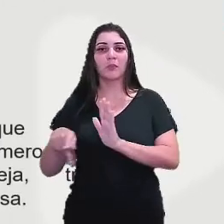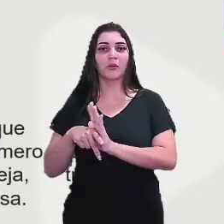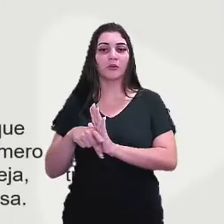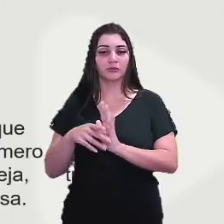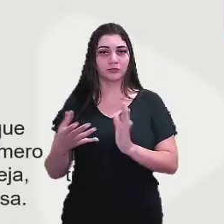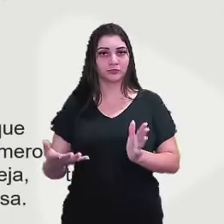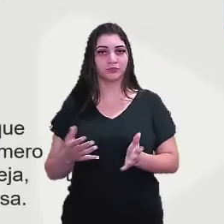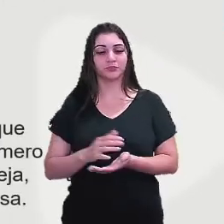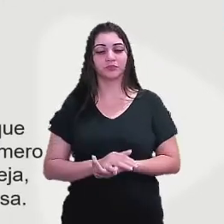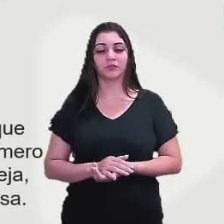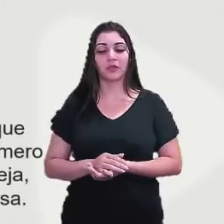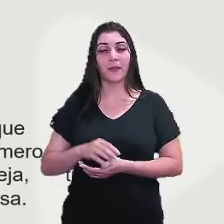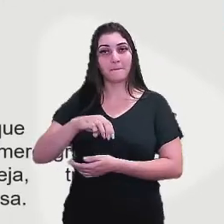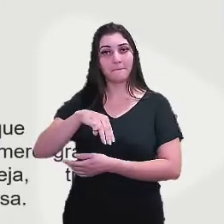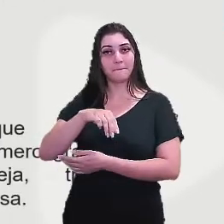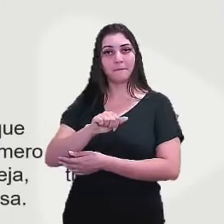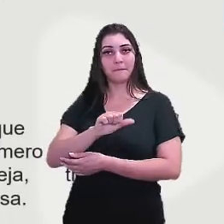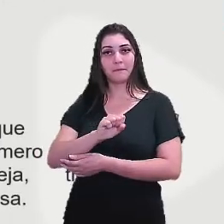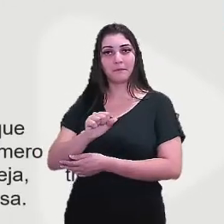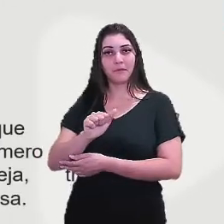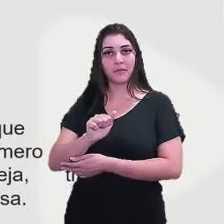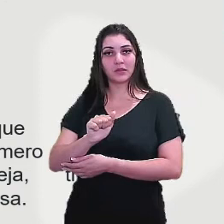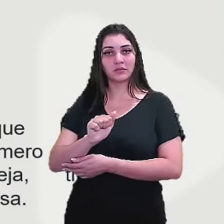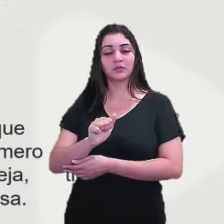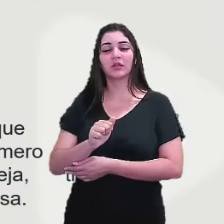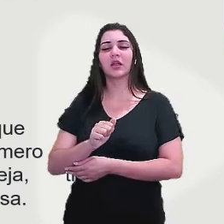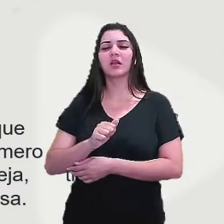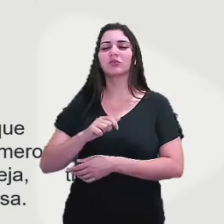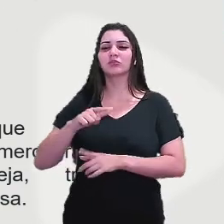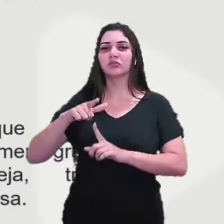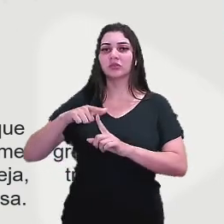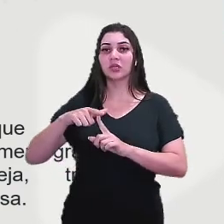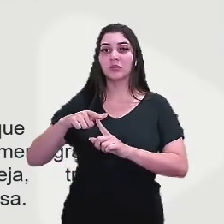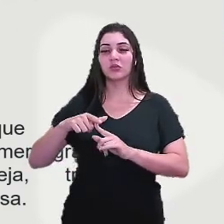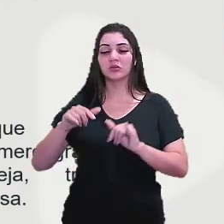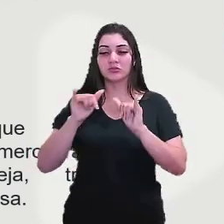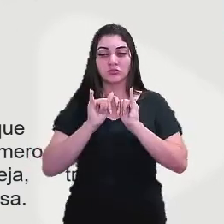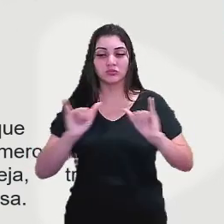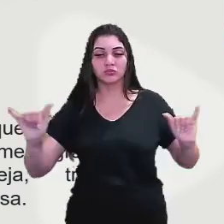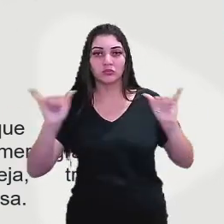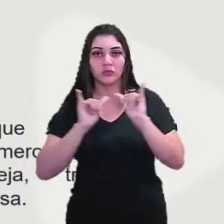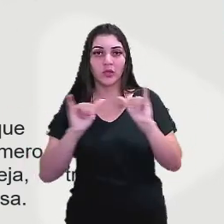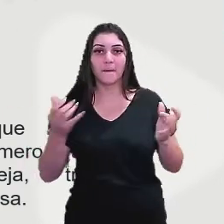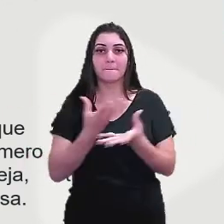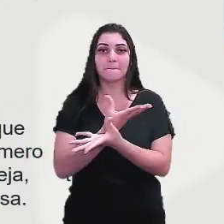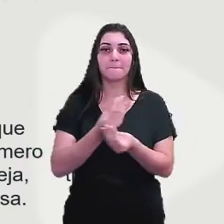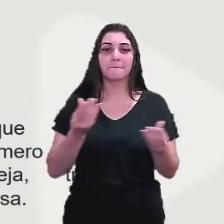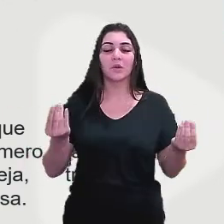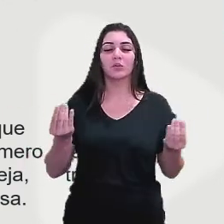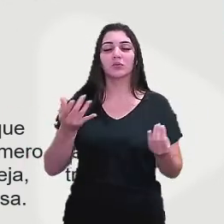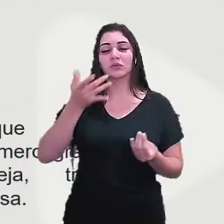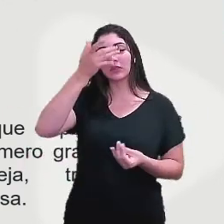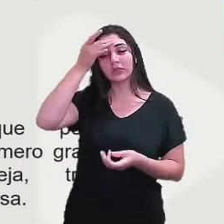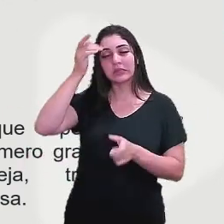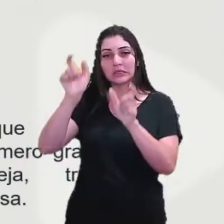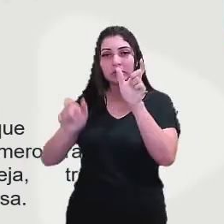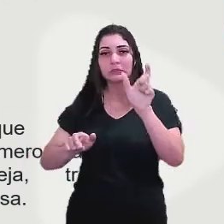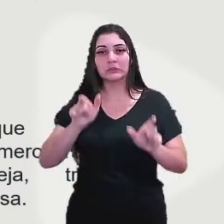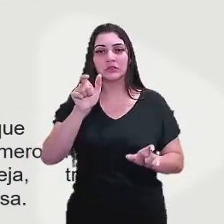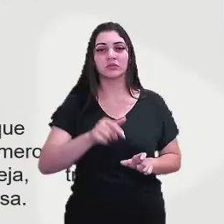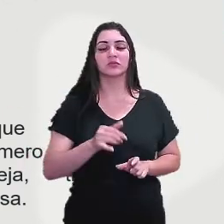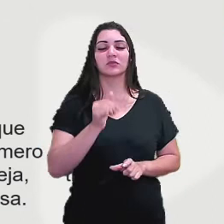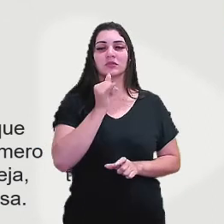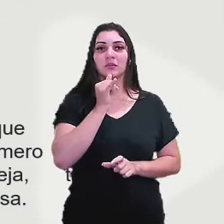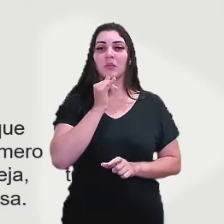Massa, ferramenta que possibilita comunicar a um número grande de pessoas, ou seja, transmitir informações em massa. A gente